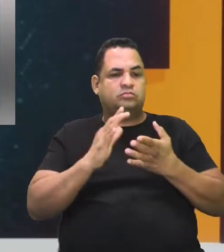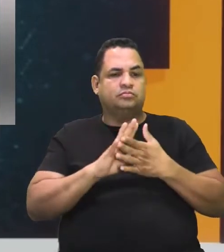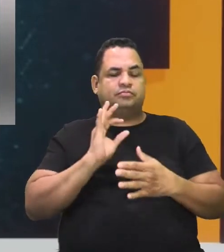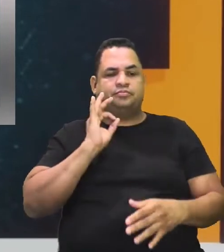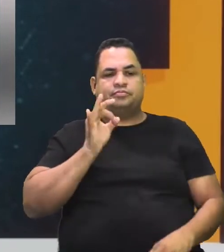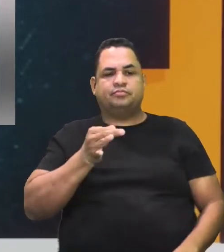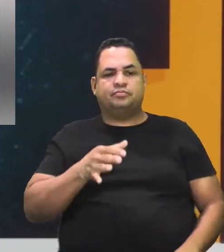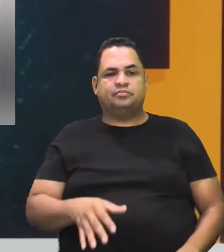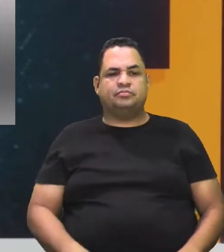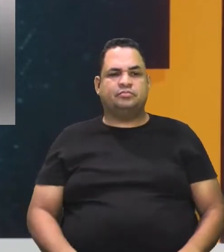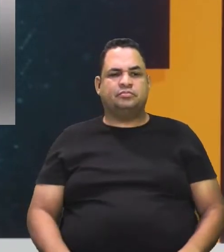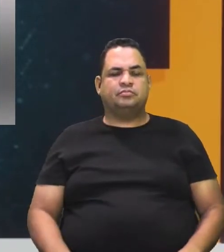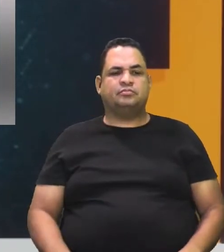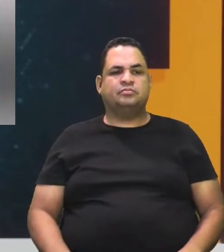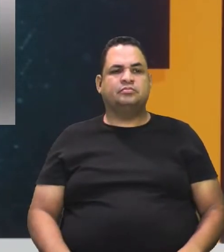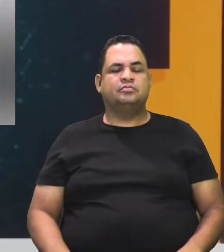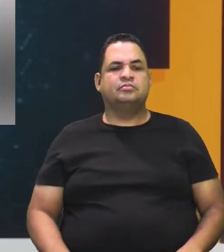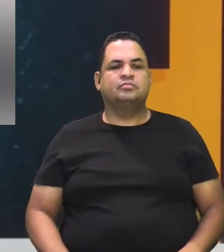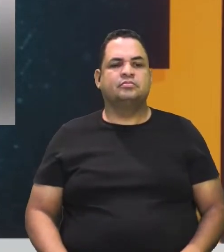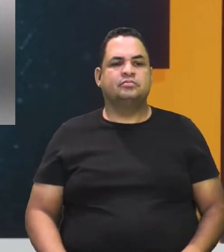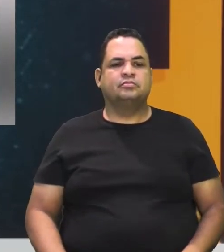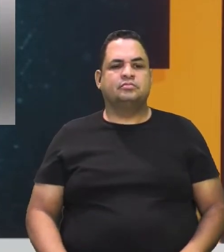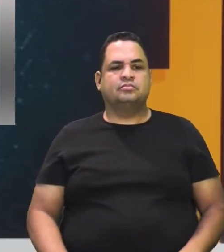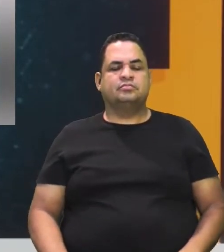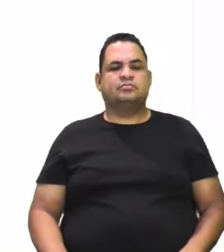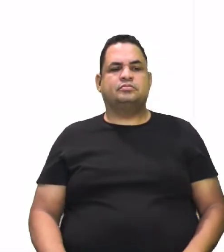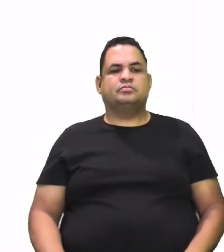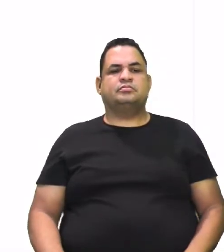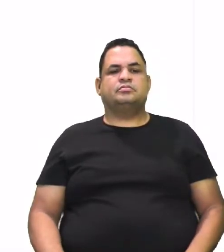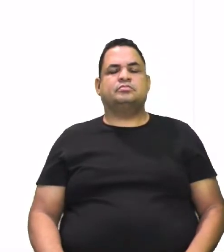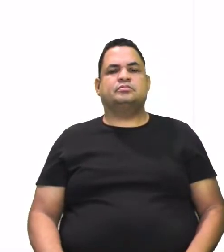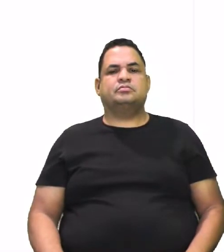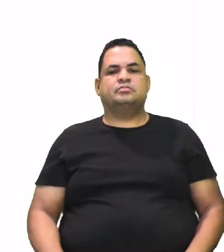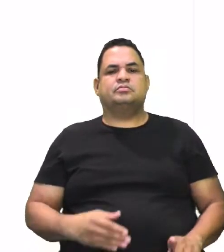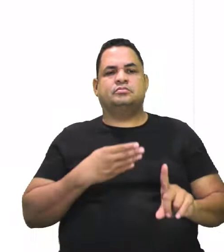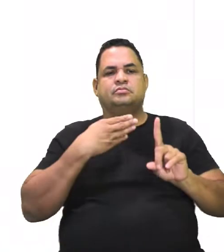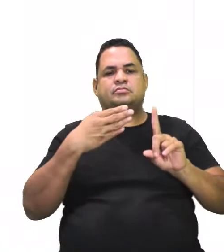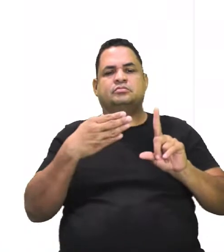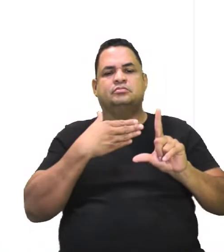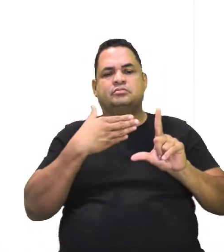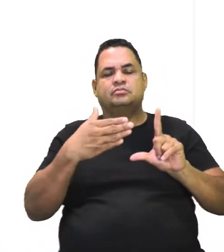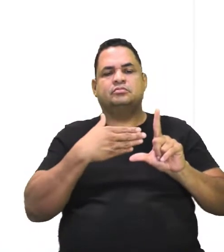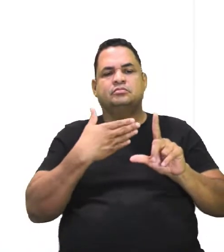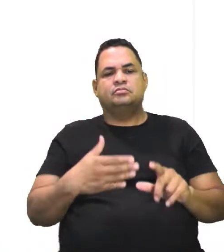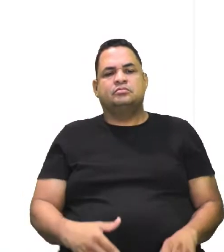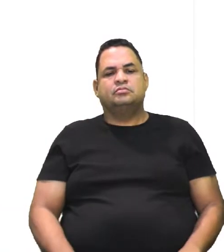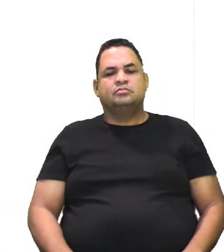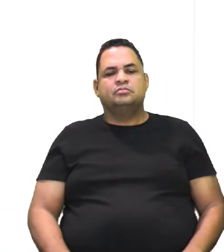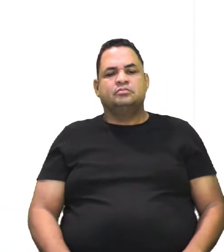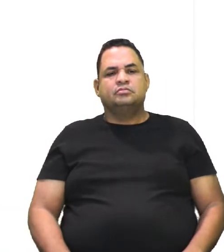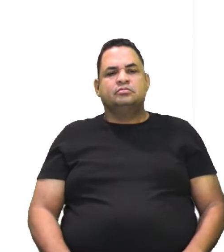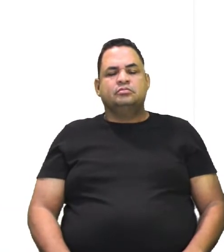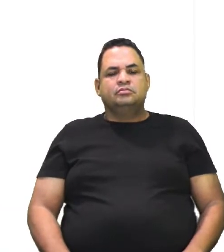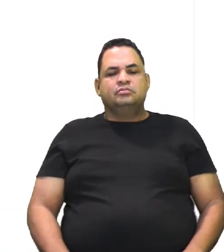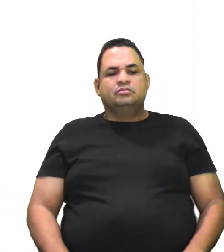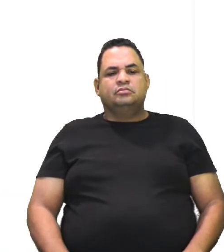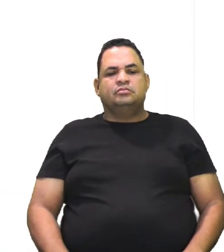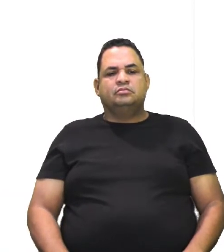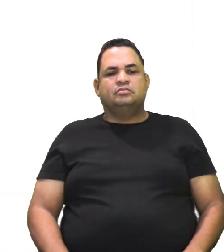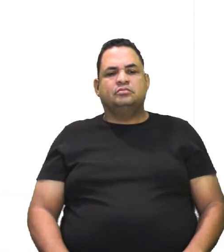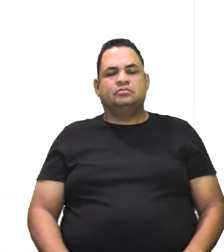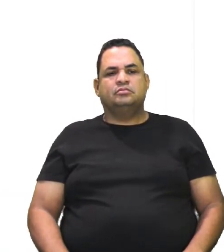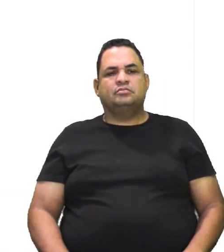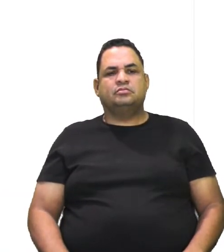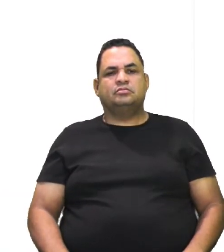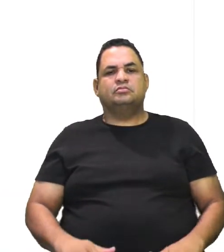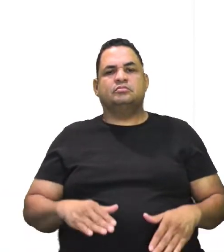Certo? Agora vamos ver mais situações. Olha lá. Então, na telinha, vamos vendo... Quando acontece o